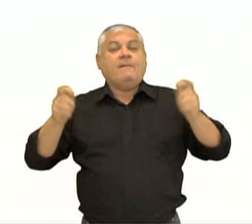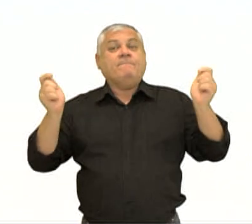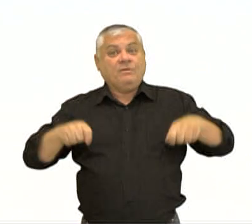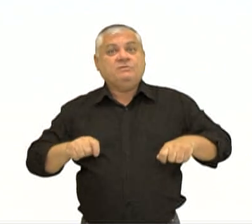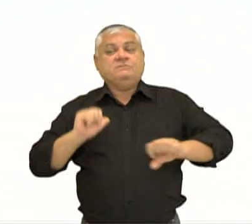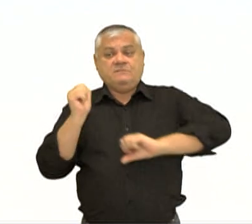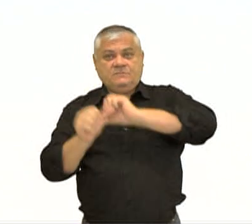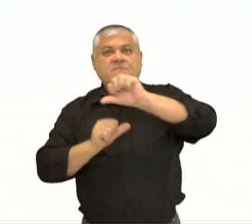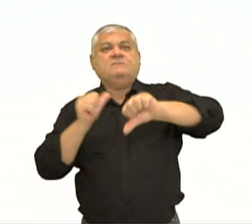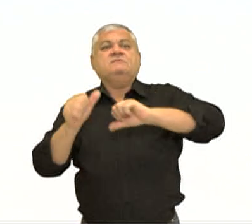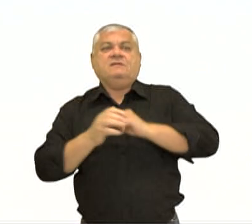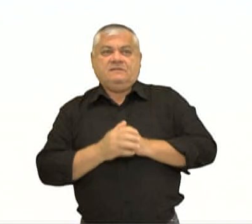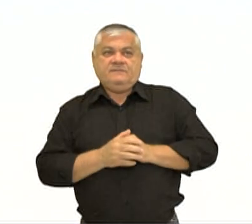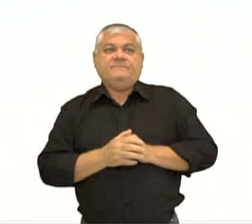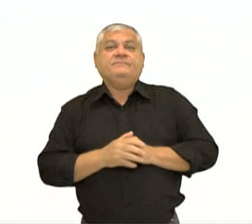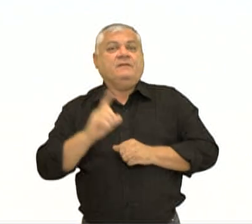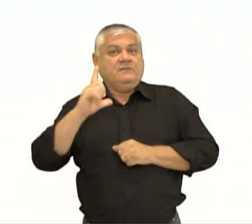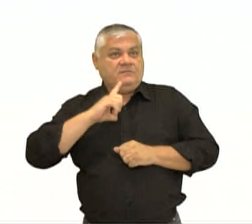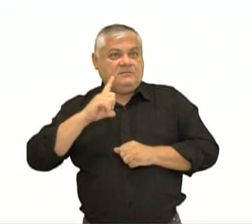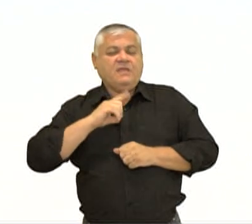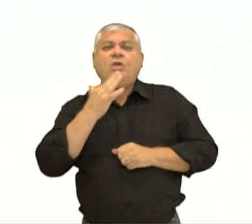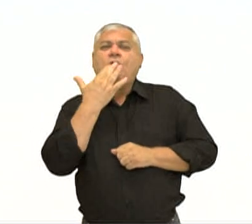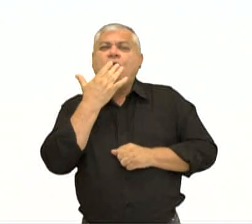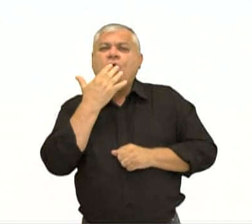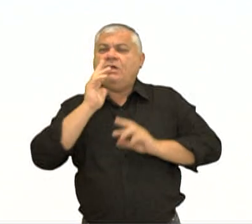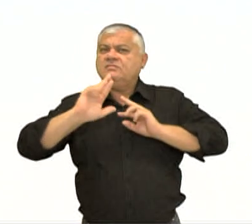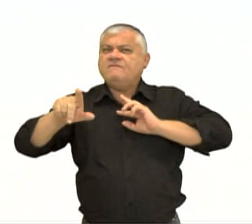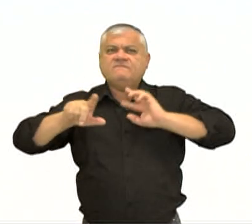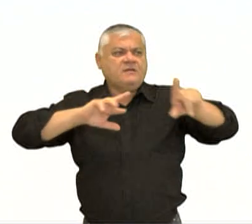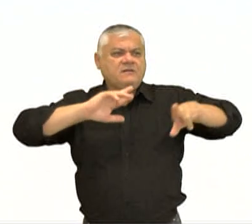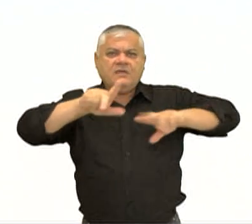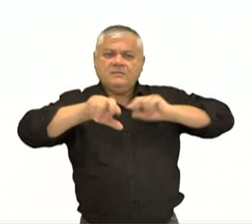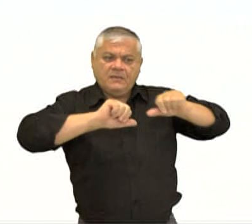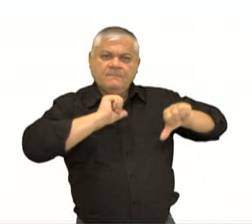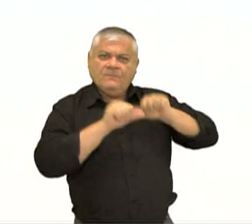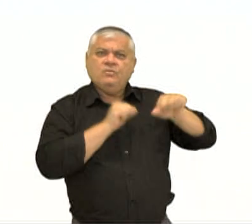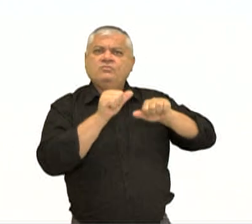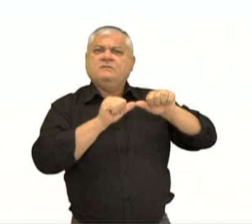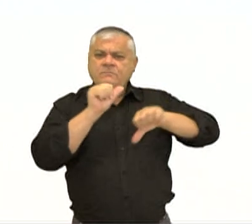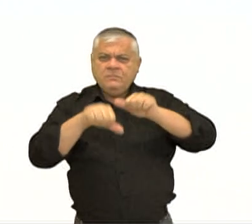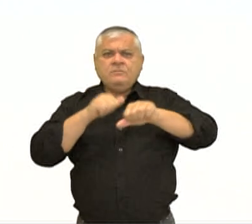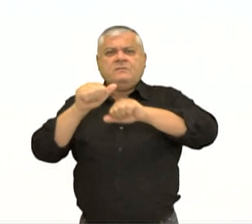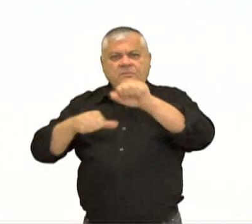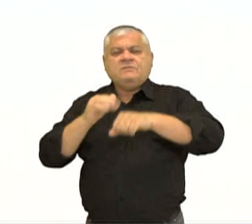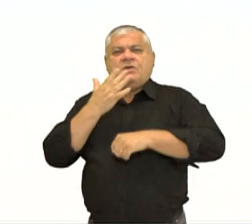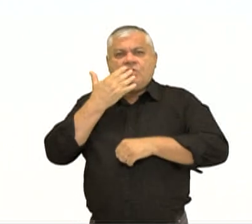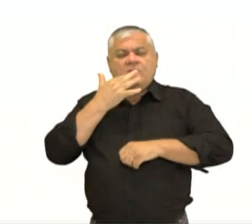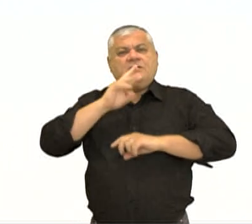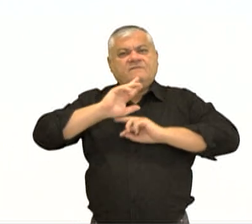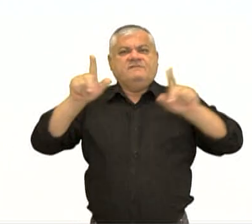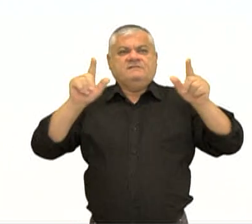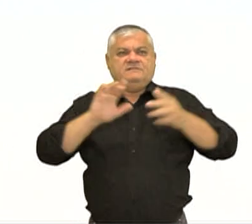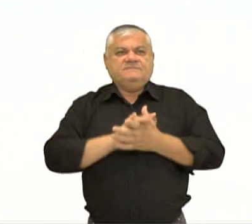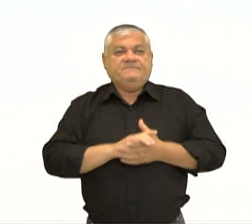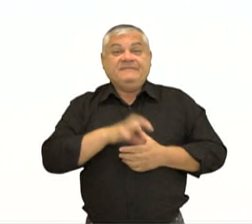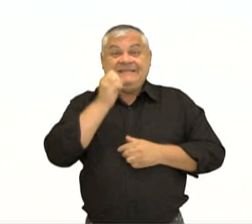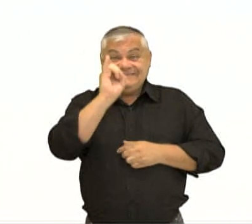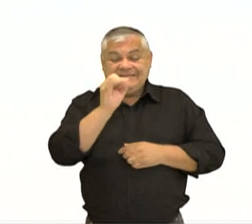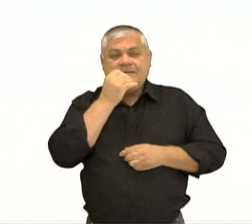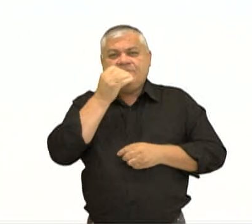mutações. Então a gente já tem aqui alguns vírus de cor diferente, representando vírus com mutações. Se esses vírus